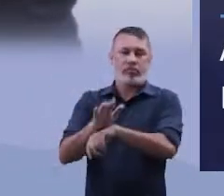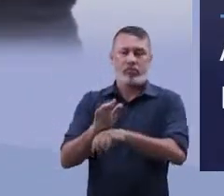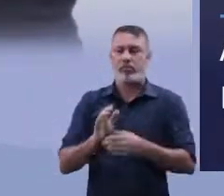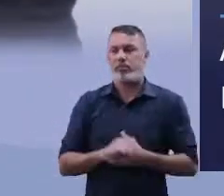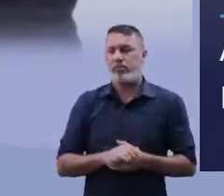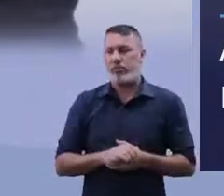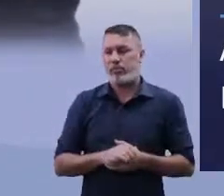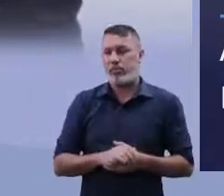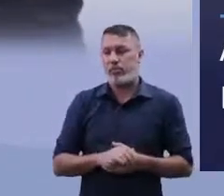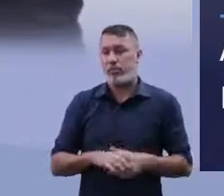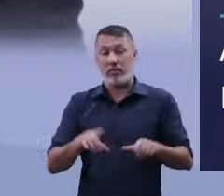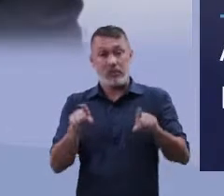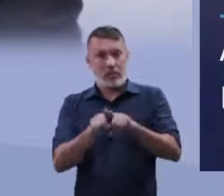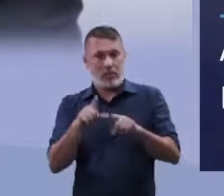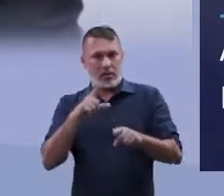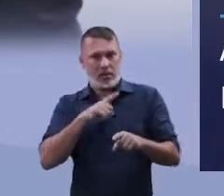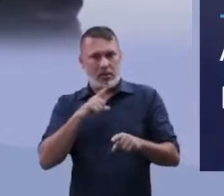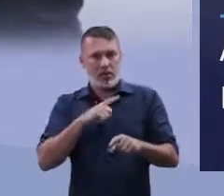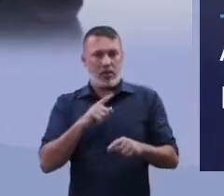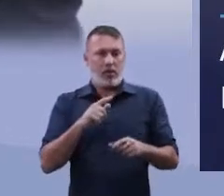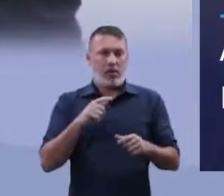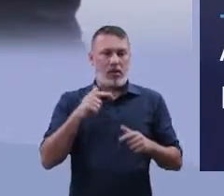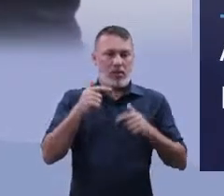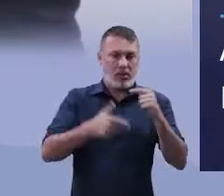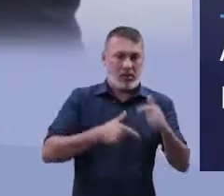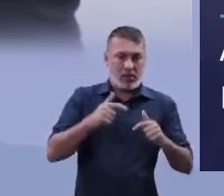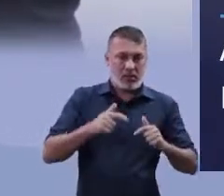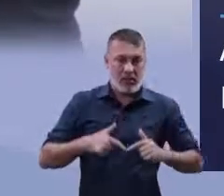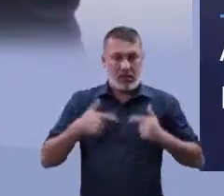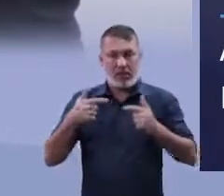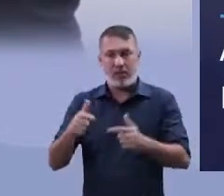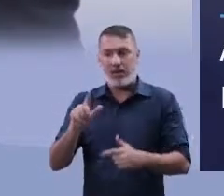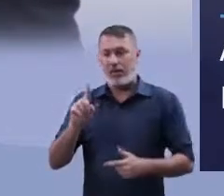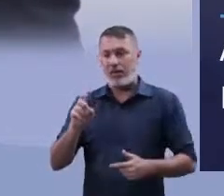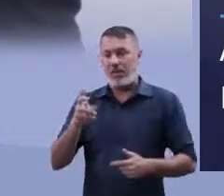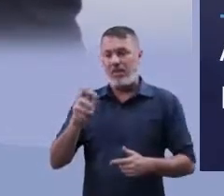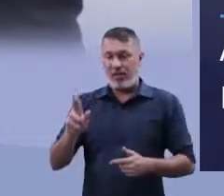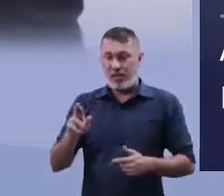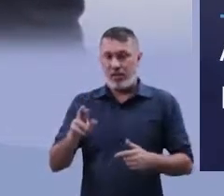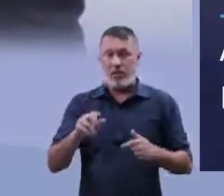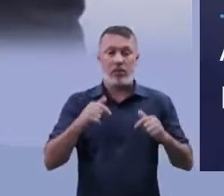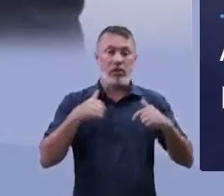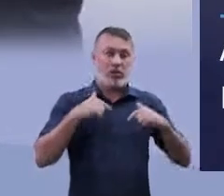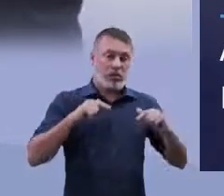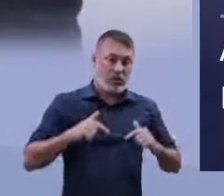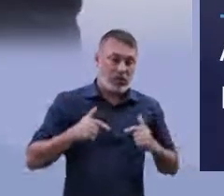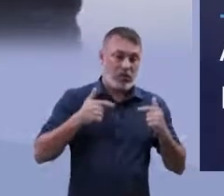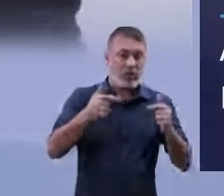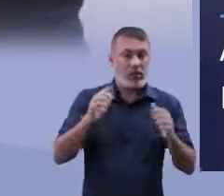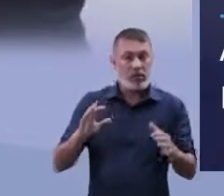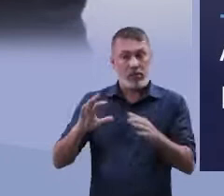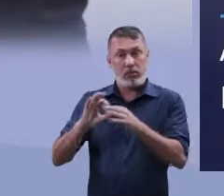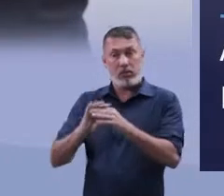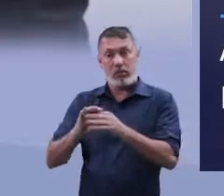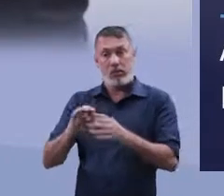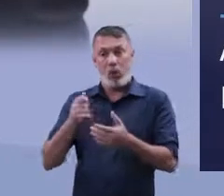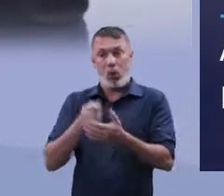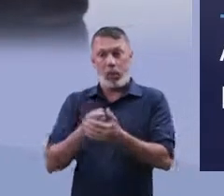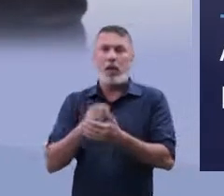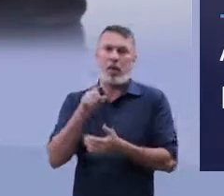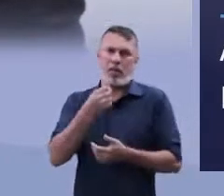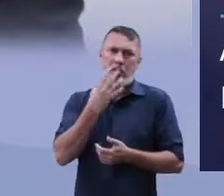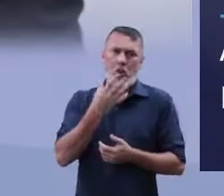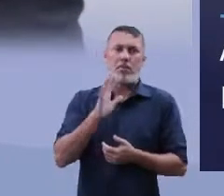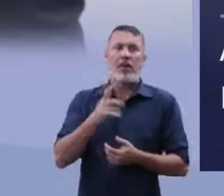a gente age por dever, é uma ação boa. Quando a gente age conforme o dever, é uma ação louvável, mas não é de boa vontade, né? É um